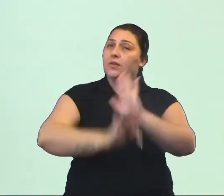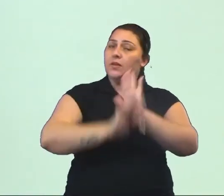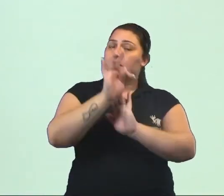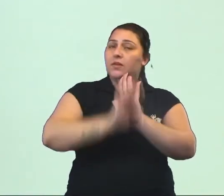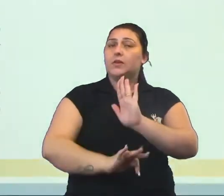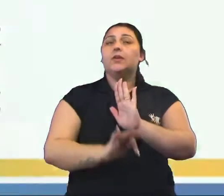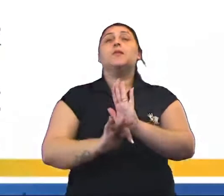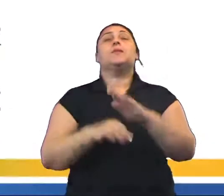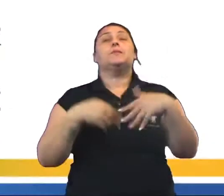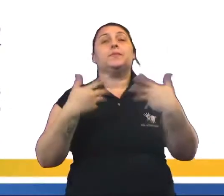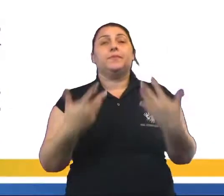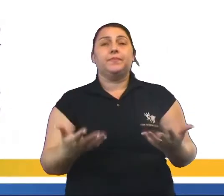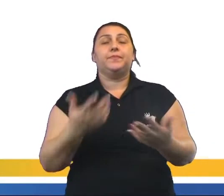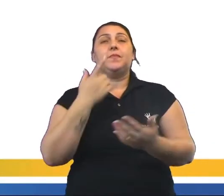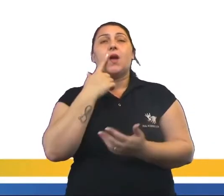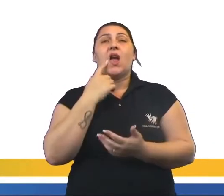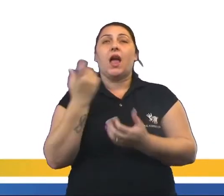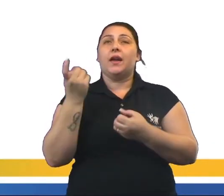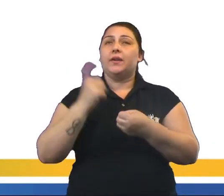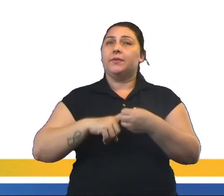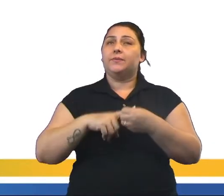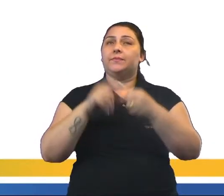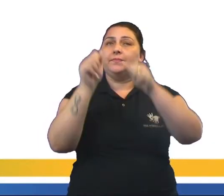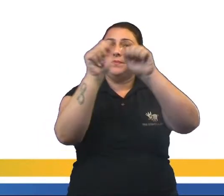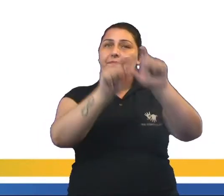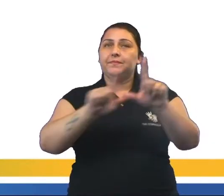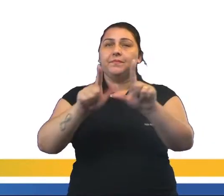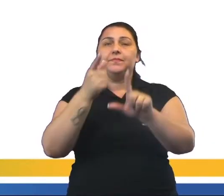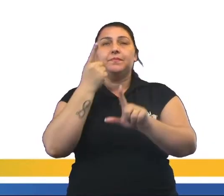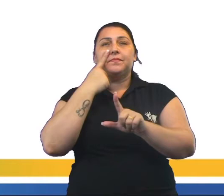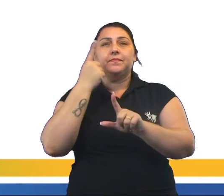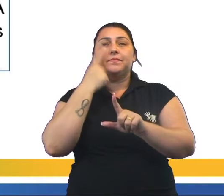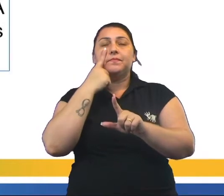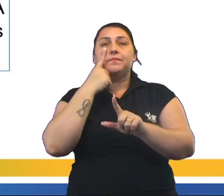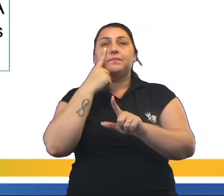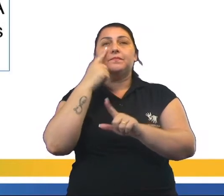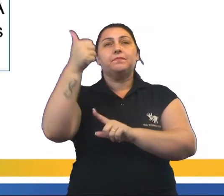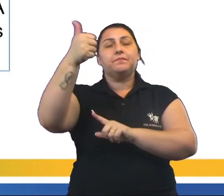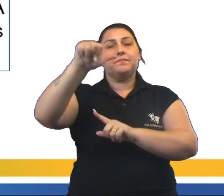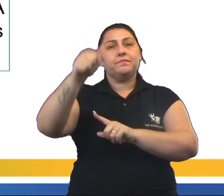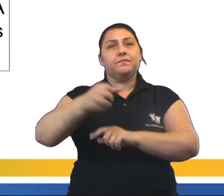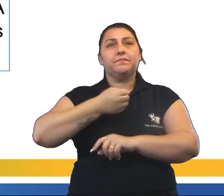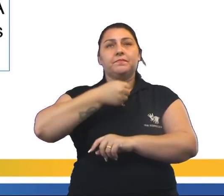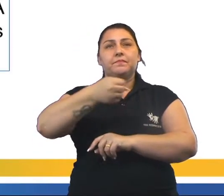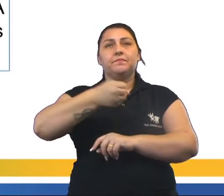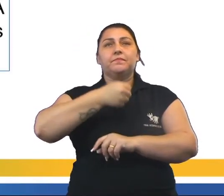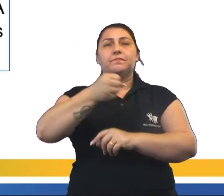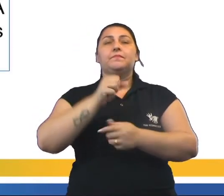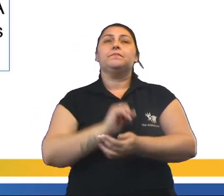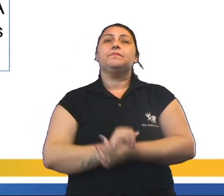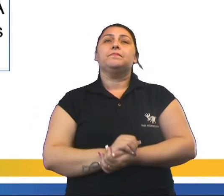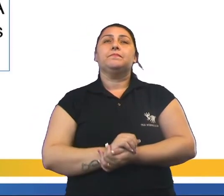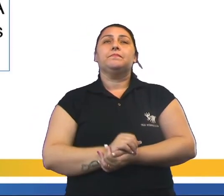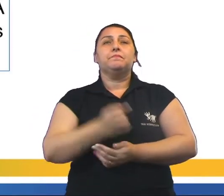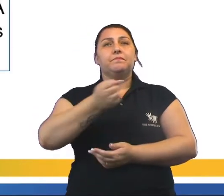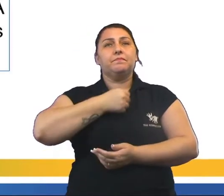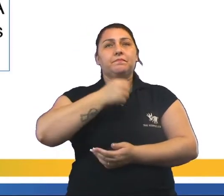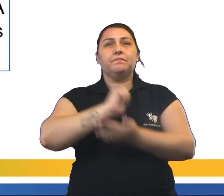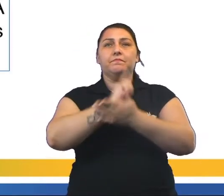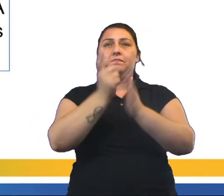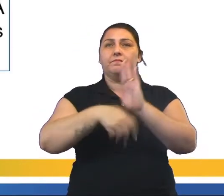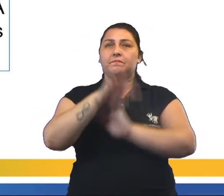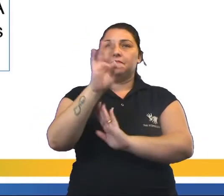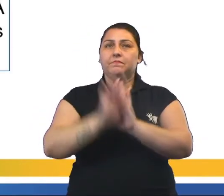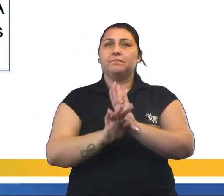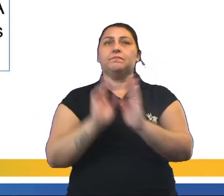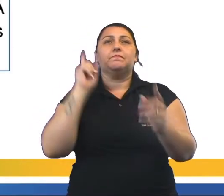textual, a composição dele? Voltemos aos slides e olhem só, vamos analisar essa entrevista. Uma entrevista é